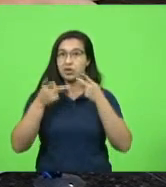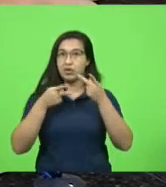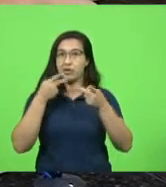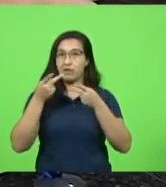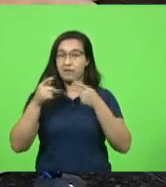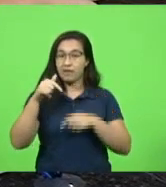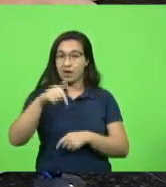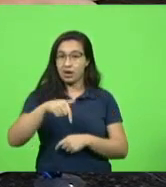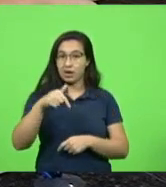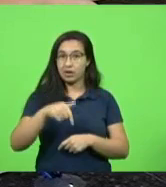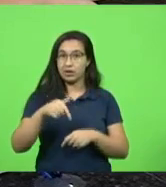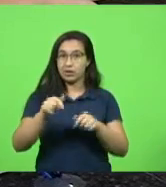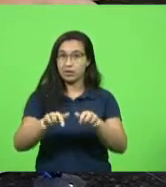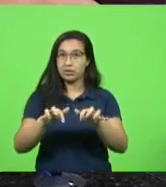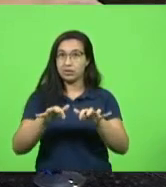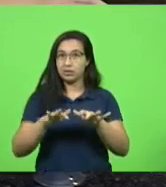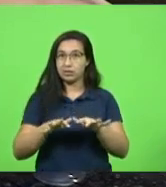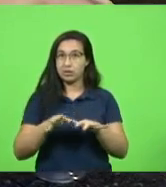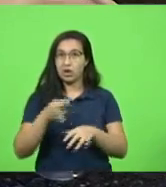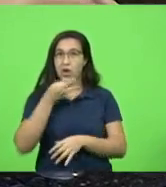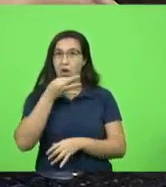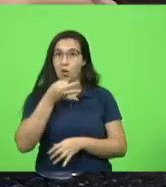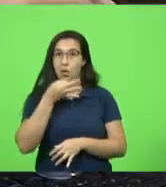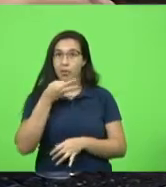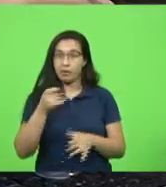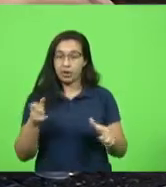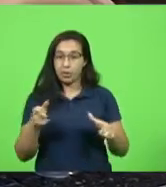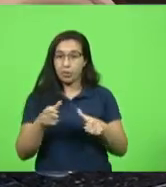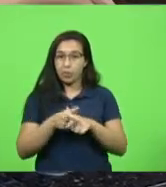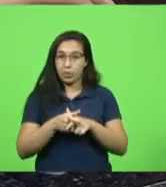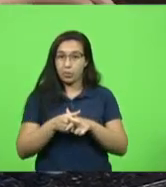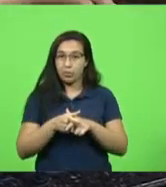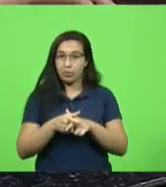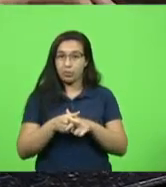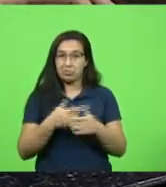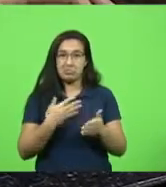que a opinião da minoria não importa.